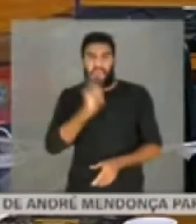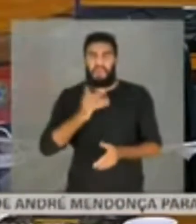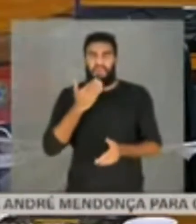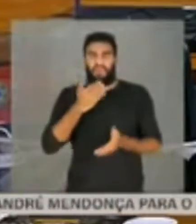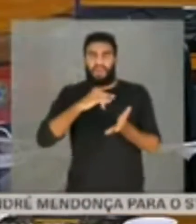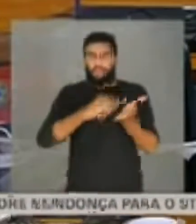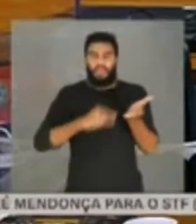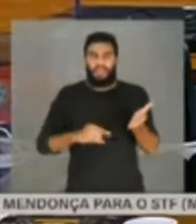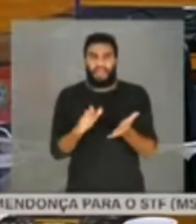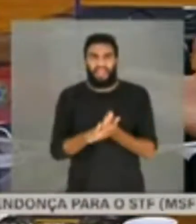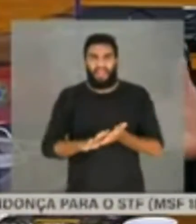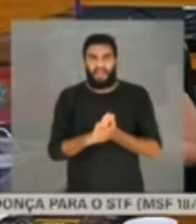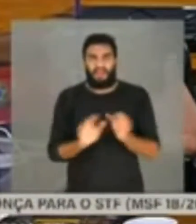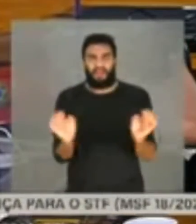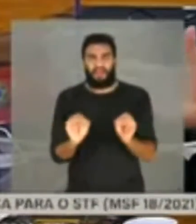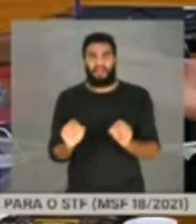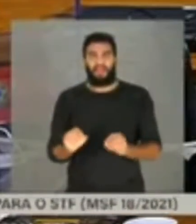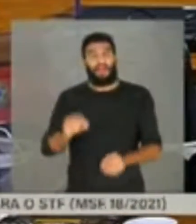Nem esse.